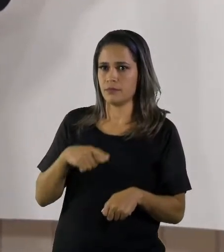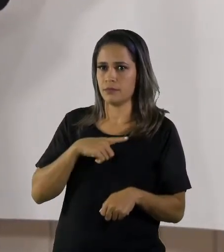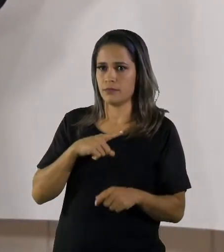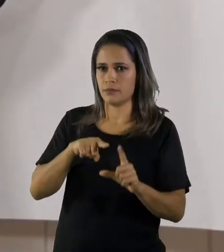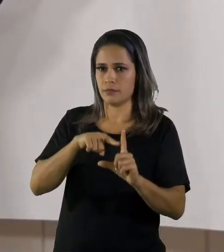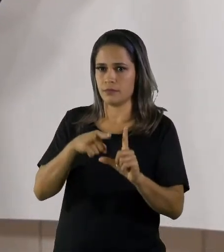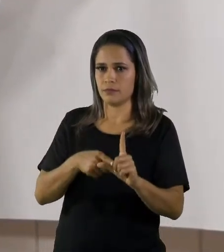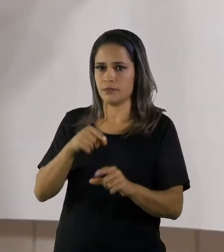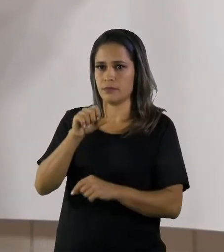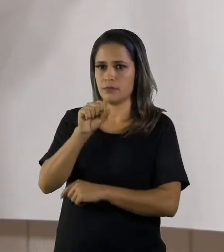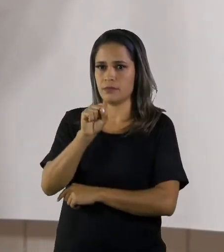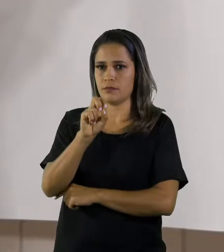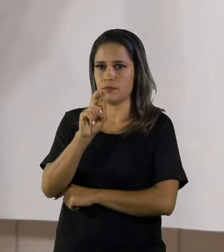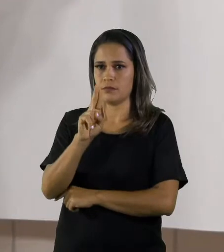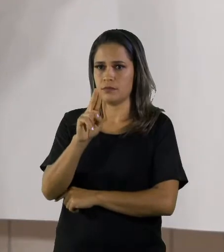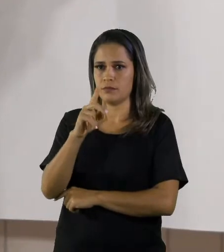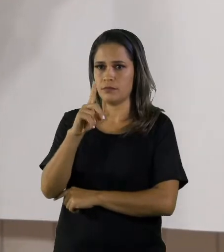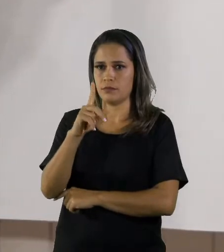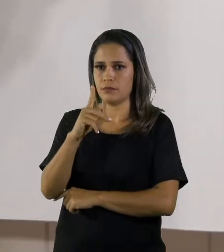suplementares.